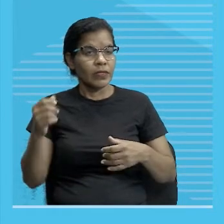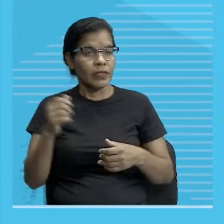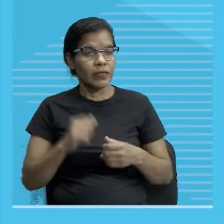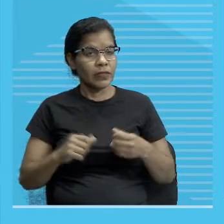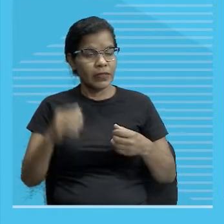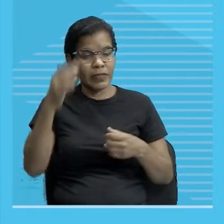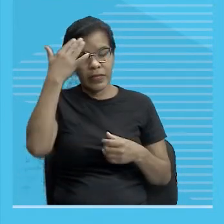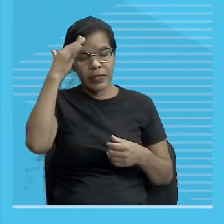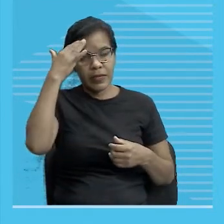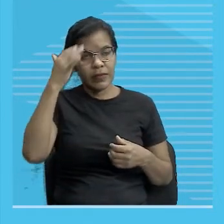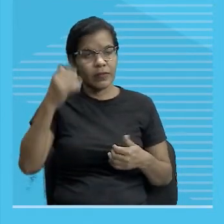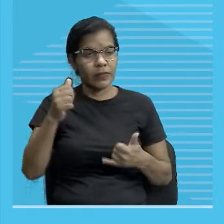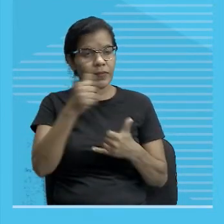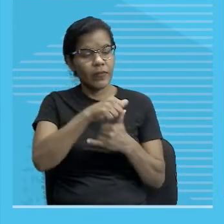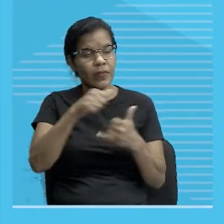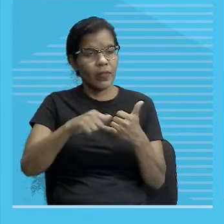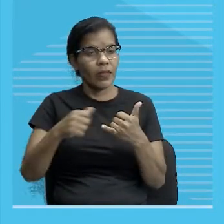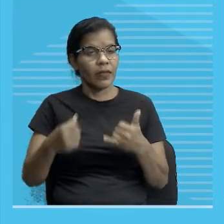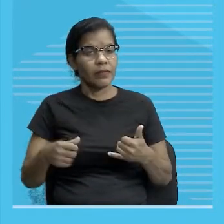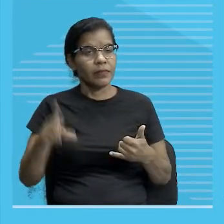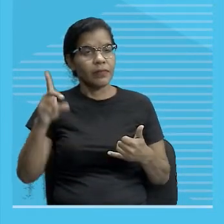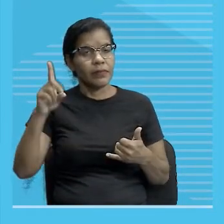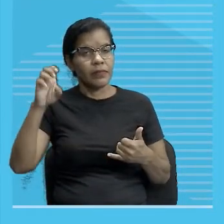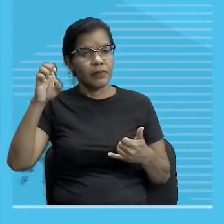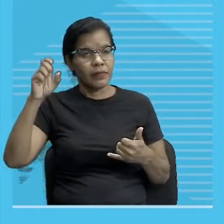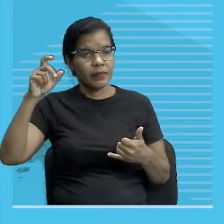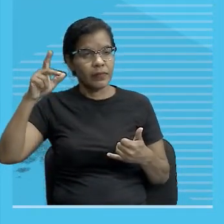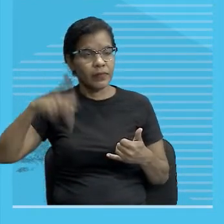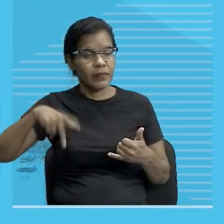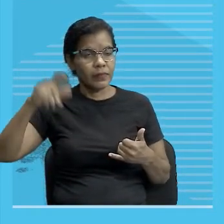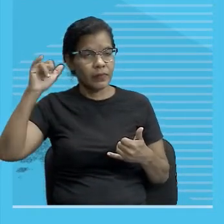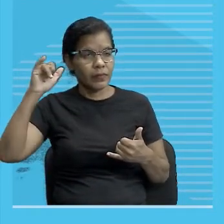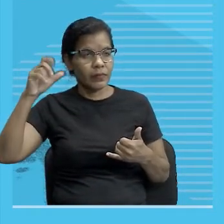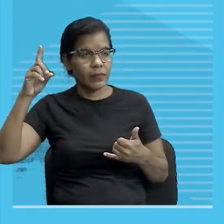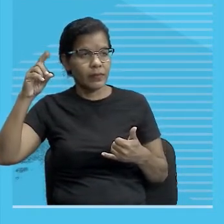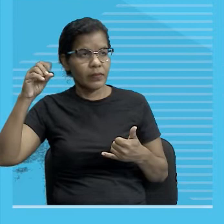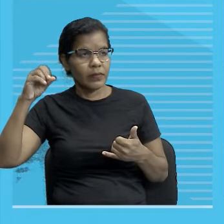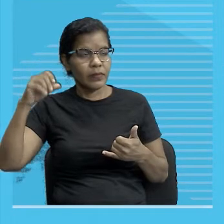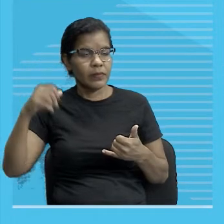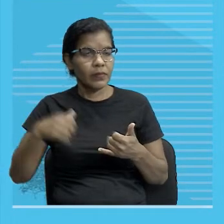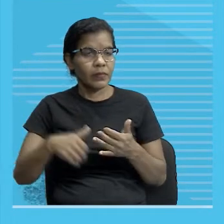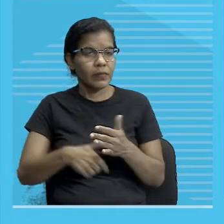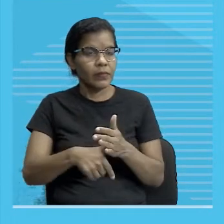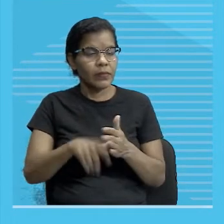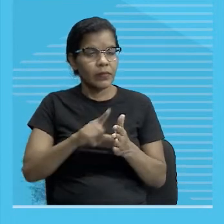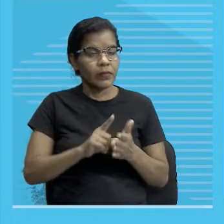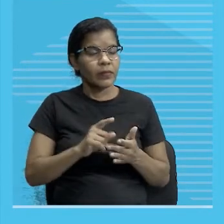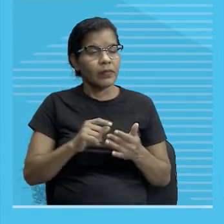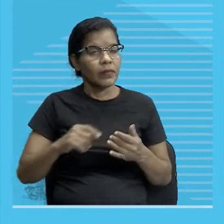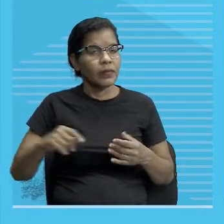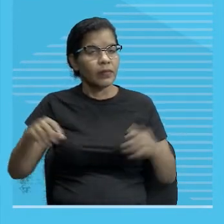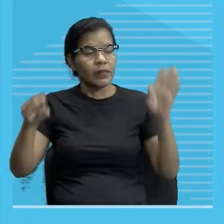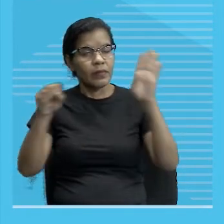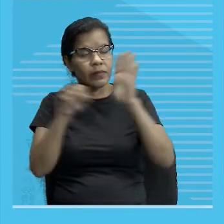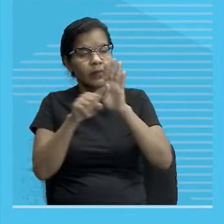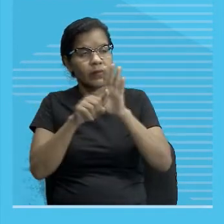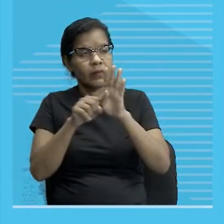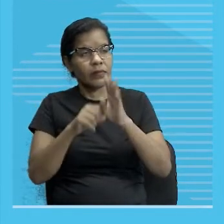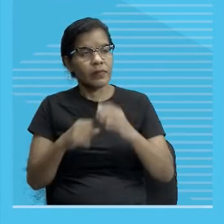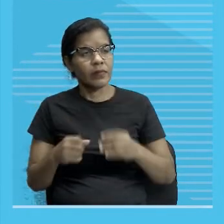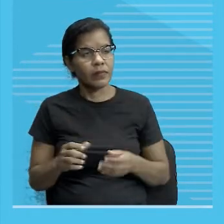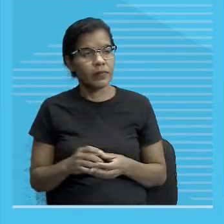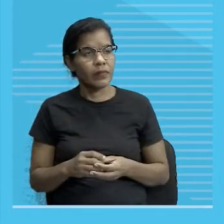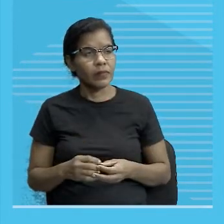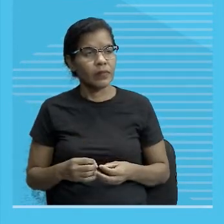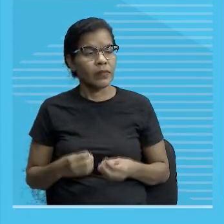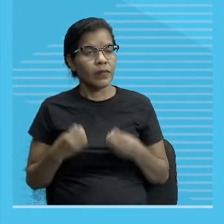é conhecido, indica proximidade, conhecimento, então, se ele está em sentido indeterminado, o que, é que eu posso usar antes